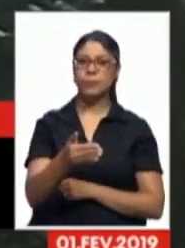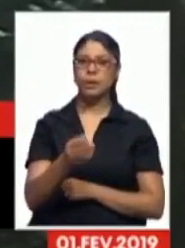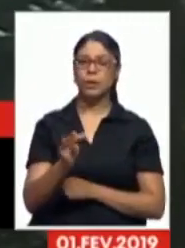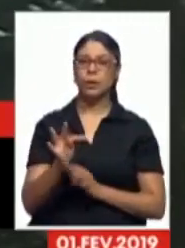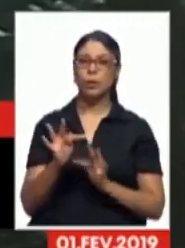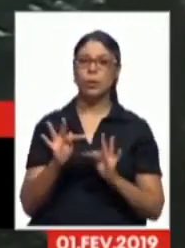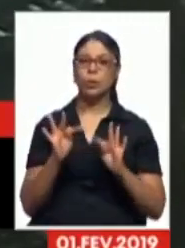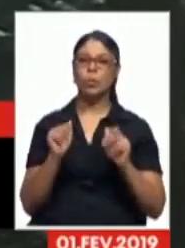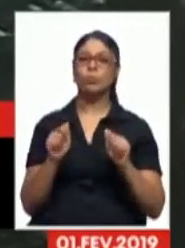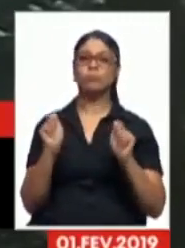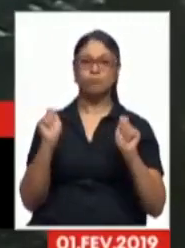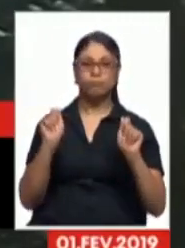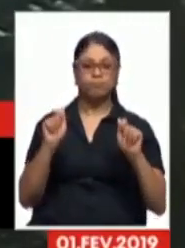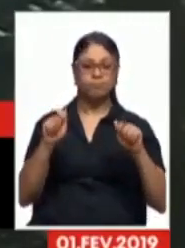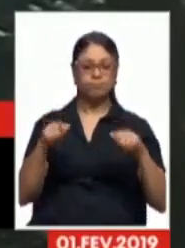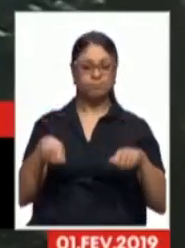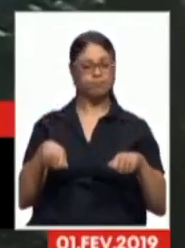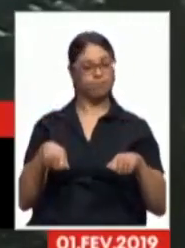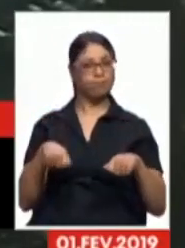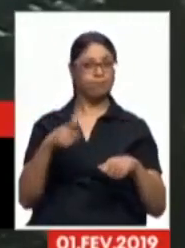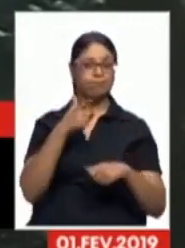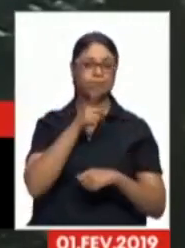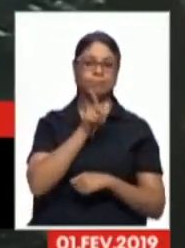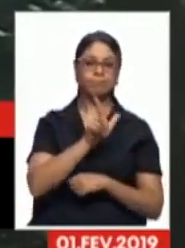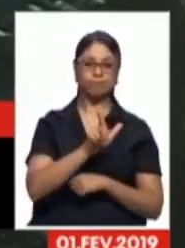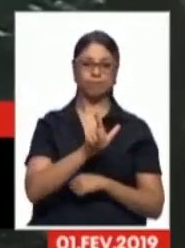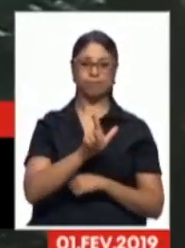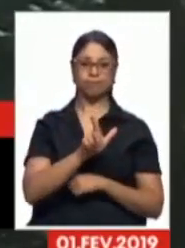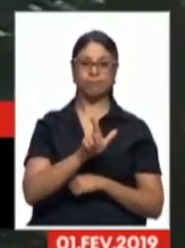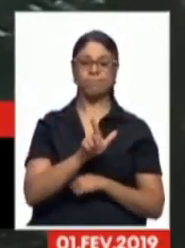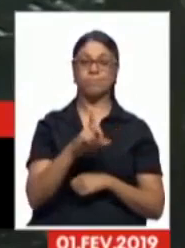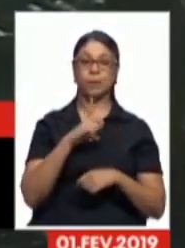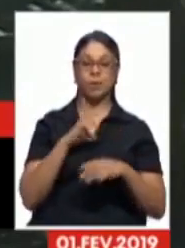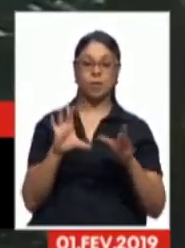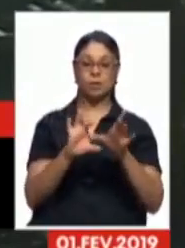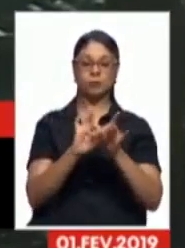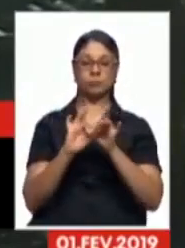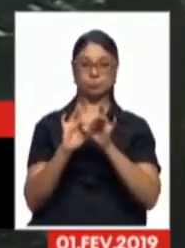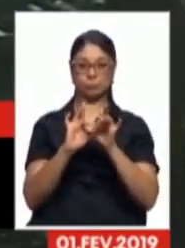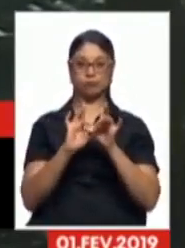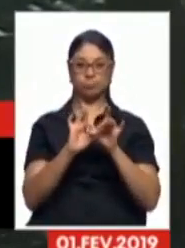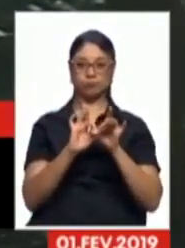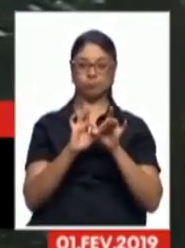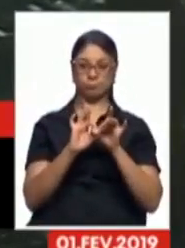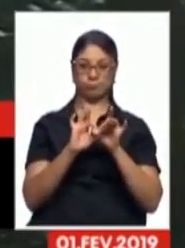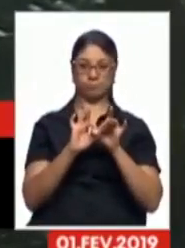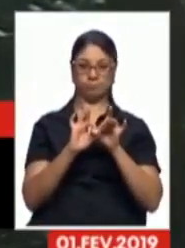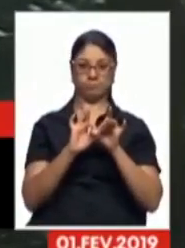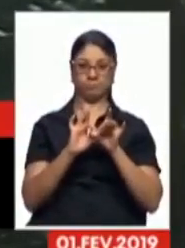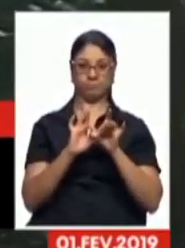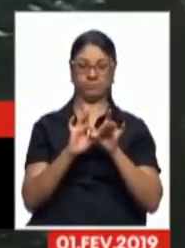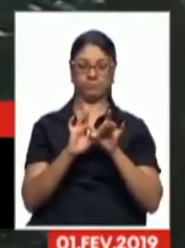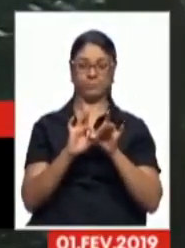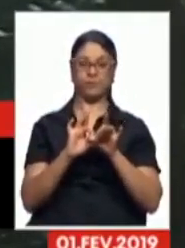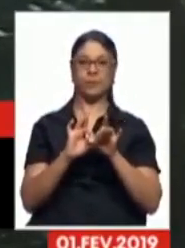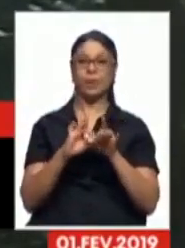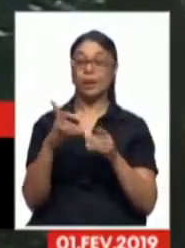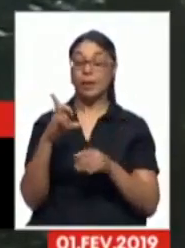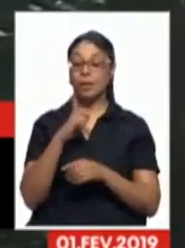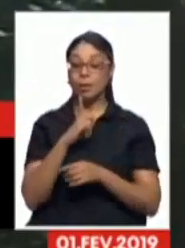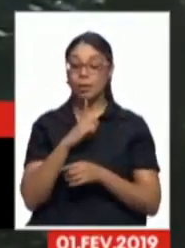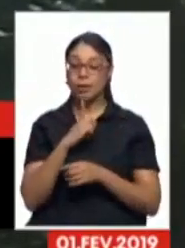a oportunidade de formar uma aliança histórica e escrever um